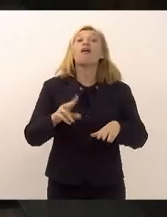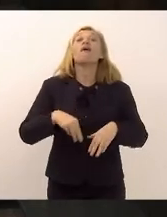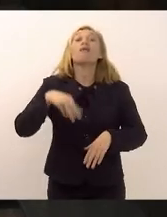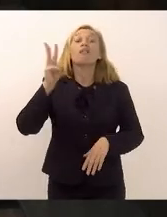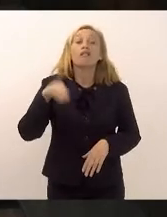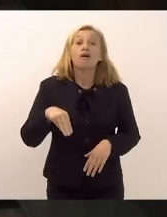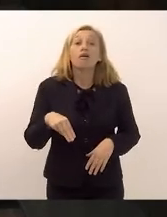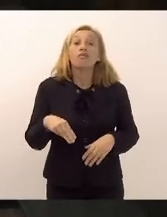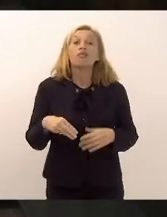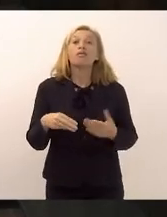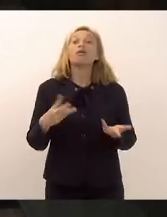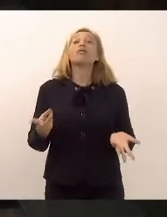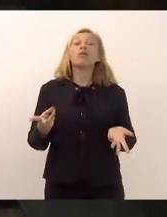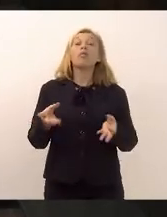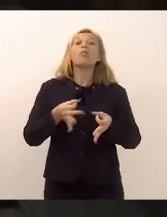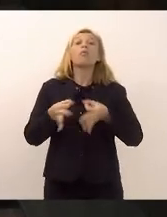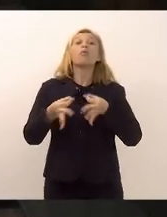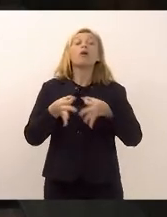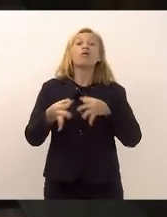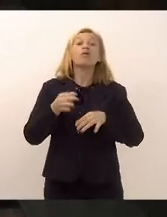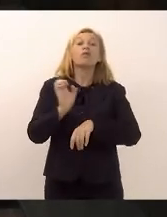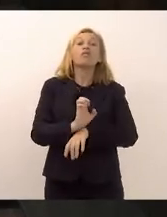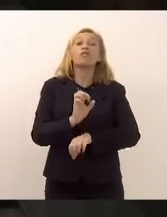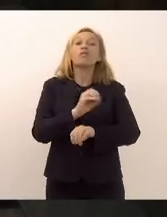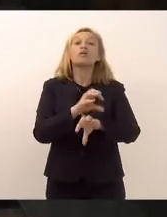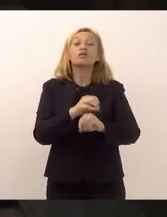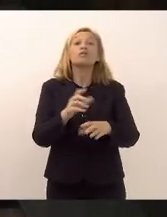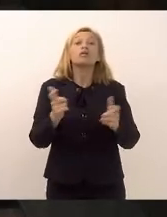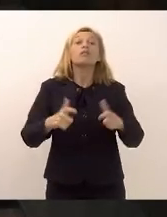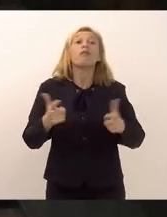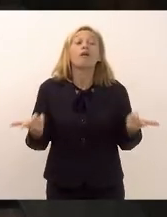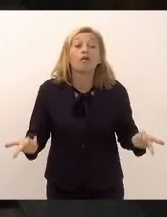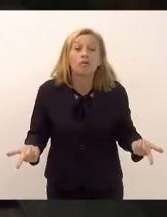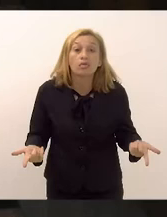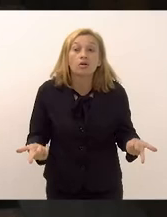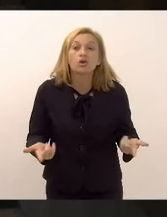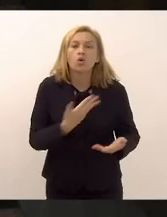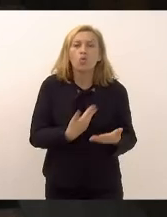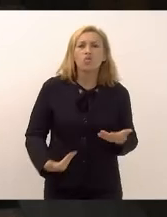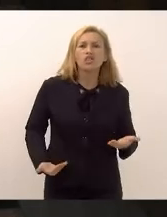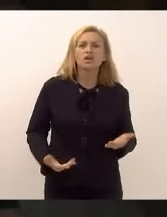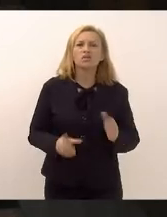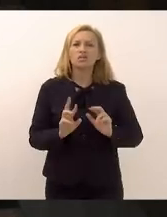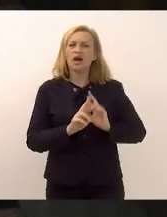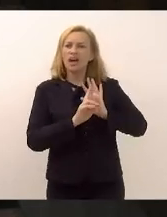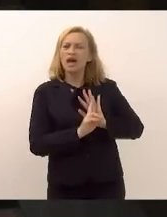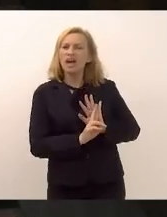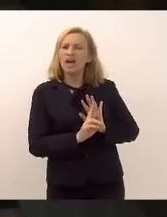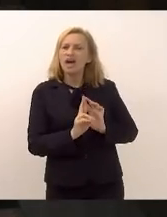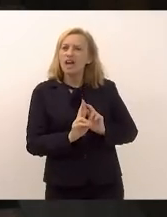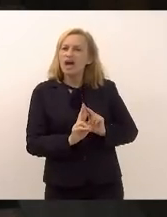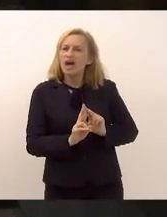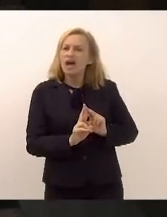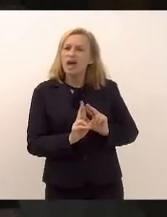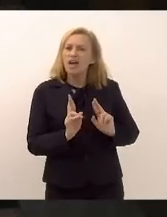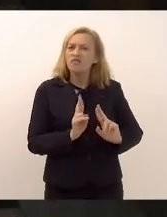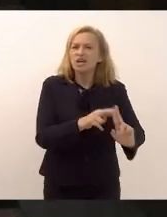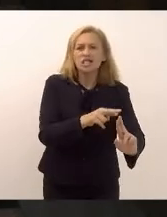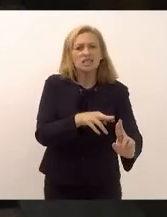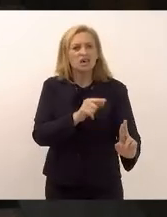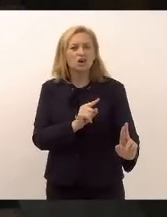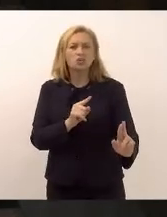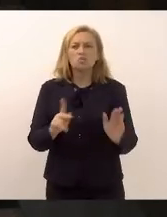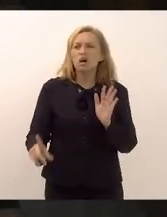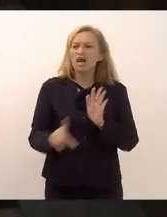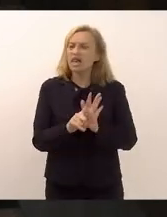Estadual de Educação? Tem que vir para essa casa. Está atrasado. O governador está fazendo referência numa lei que ele próprio está atrasando para